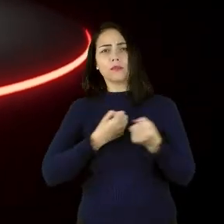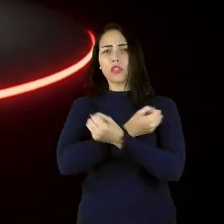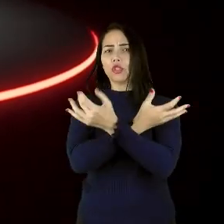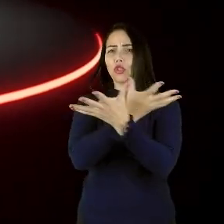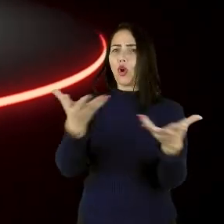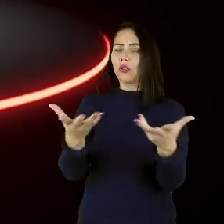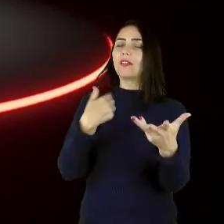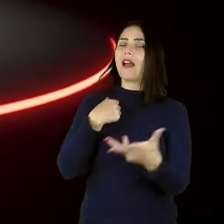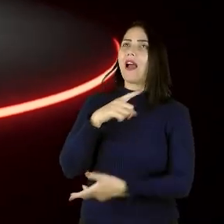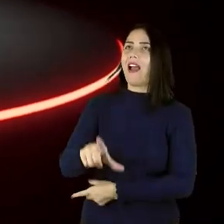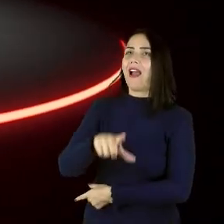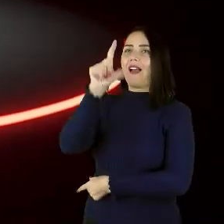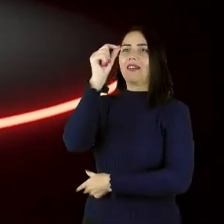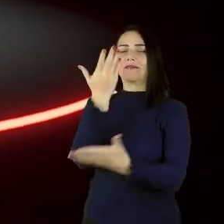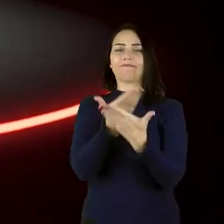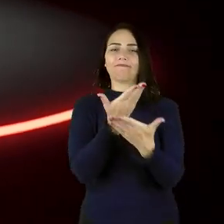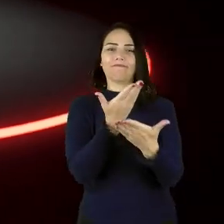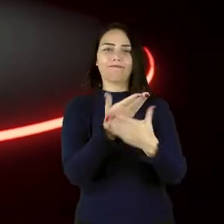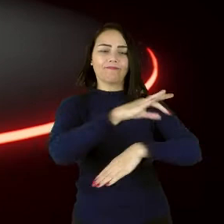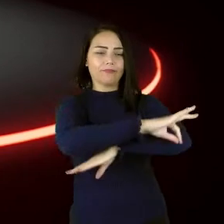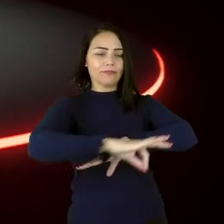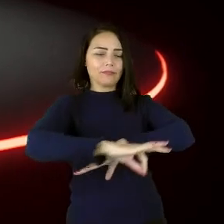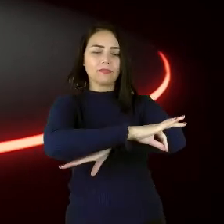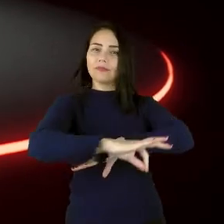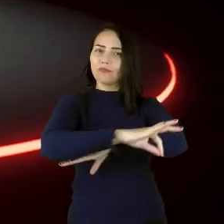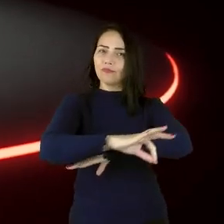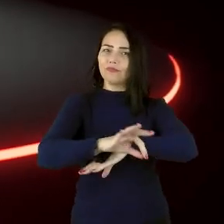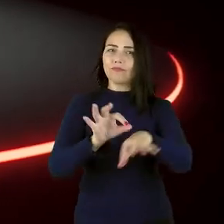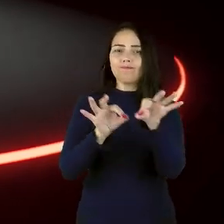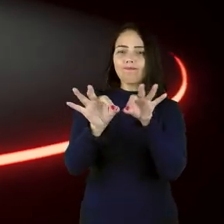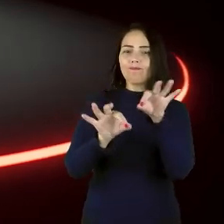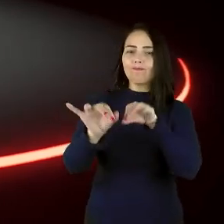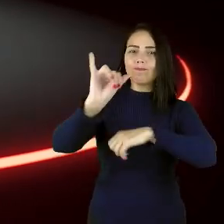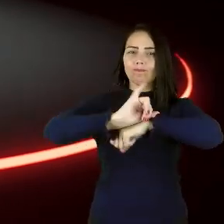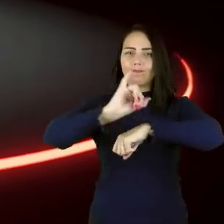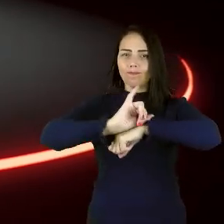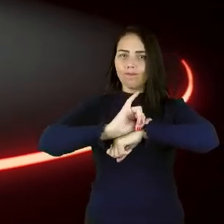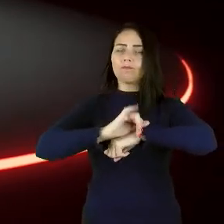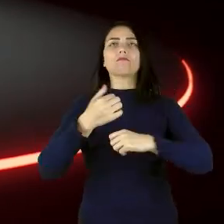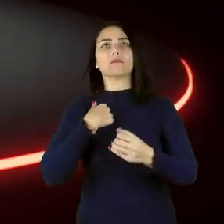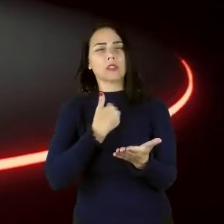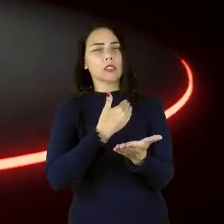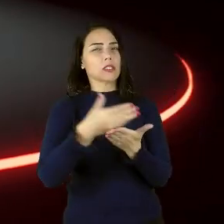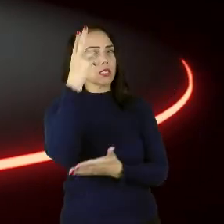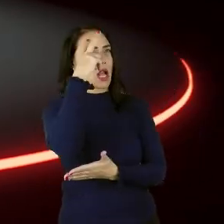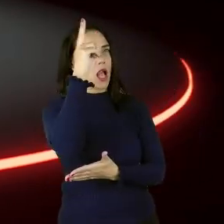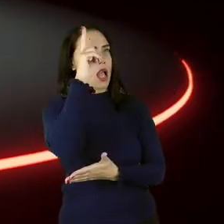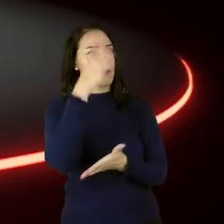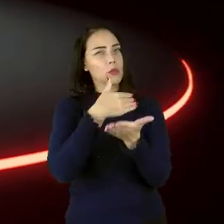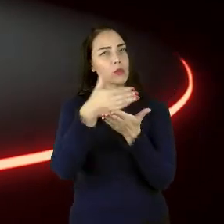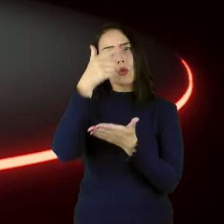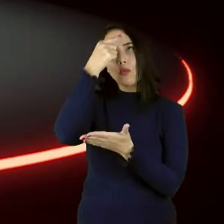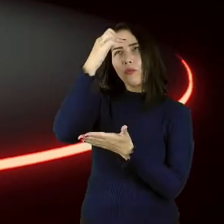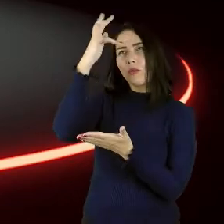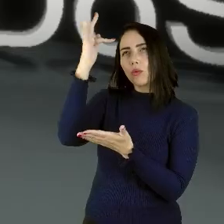estudar arquitetura e urbanismo. Eu me lembro que, desde o início da faculdade, assuntos como acessibilidade,